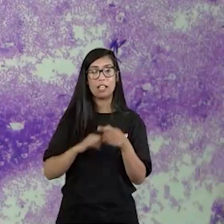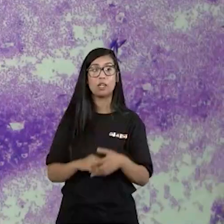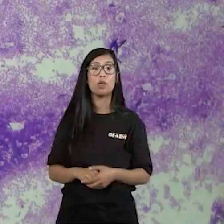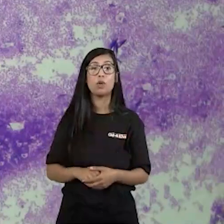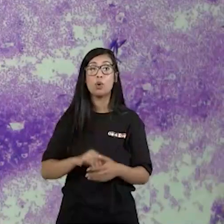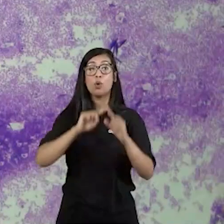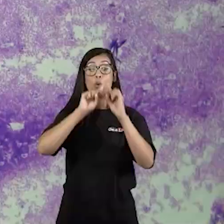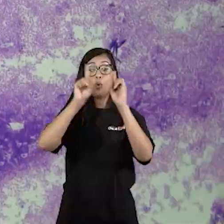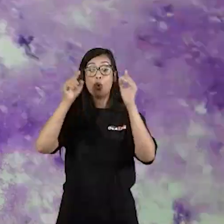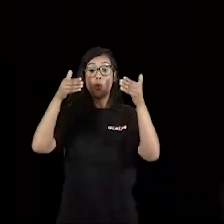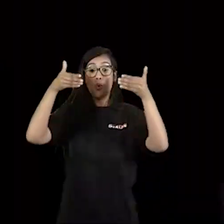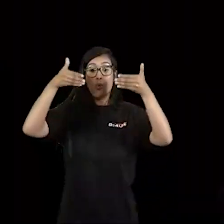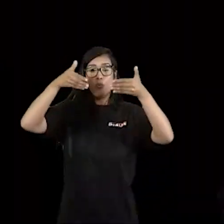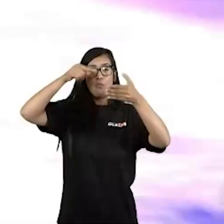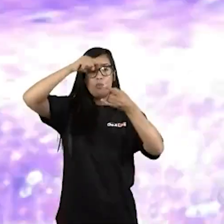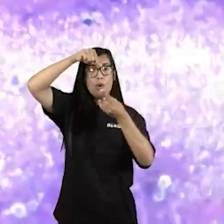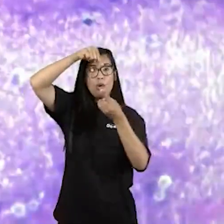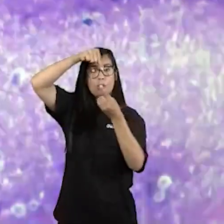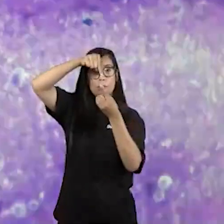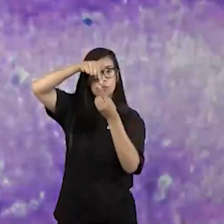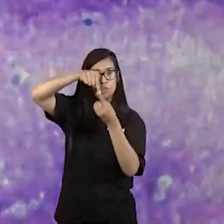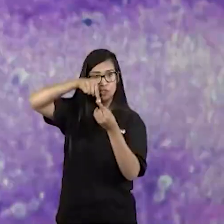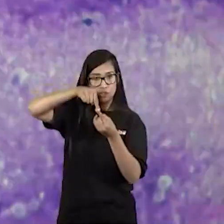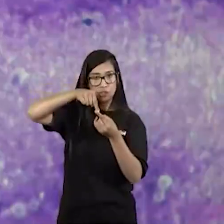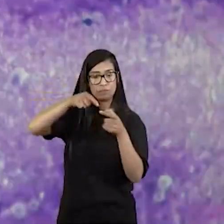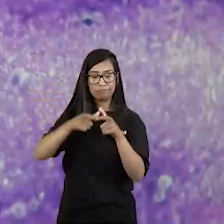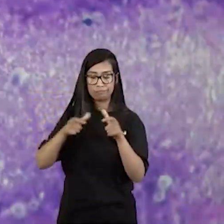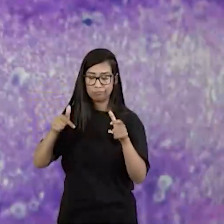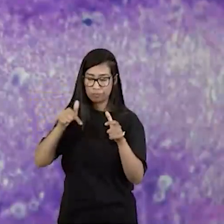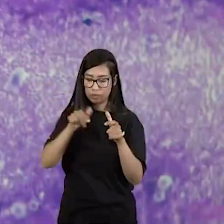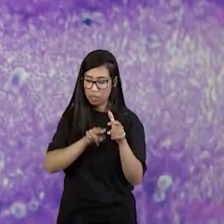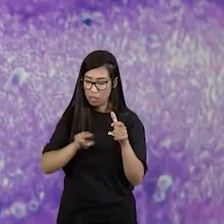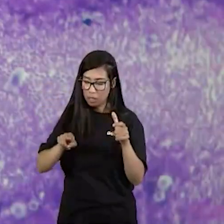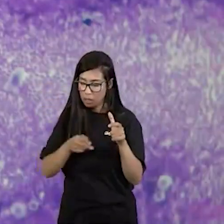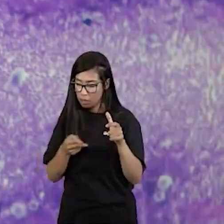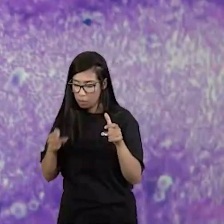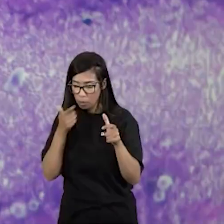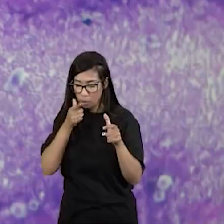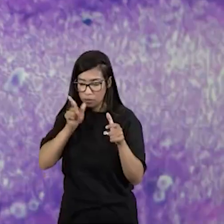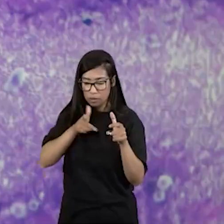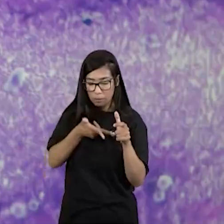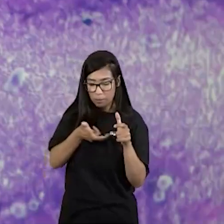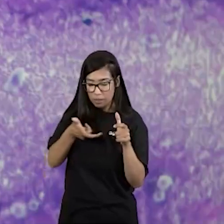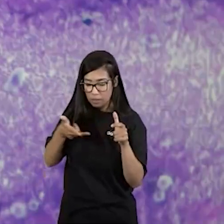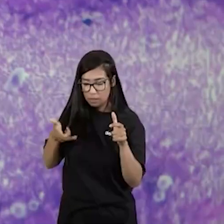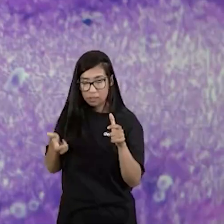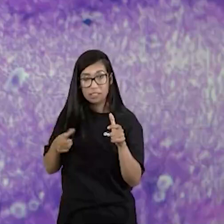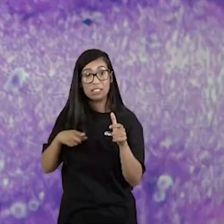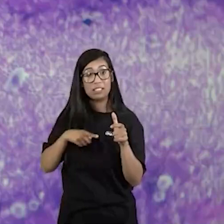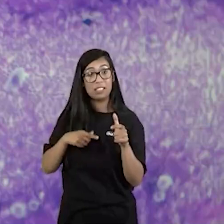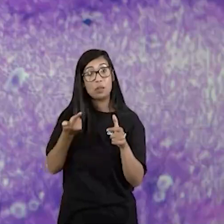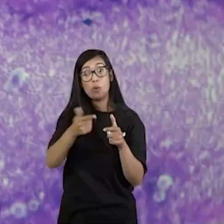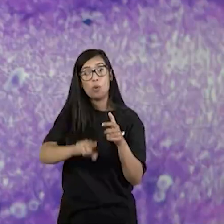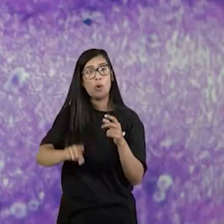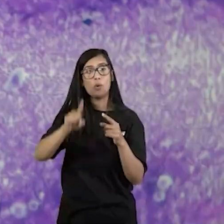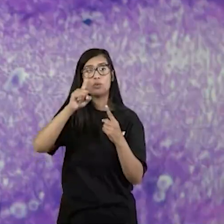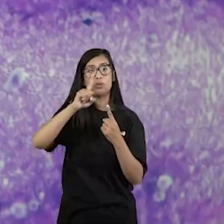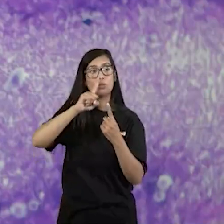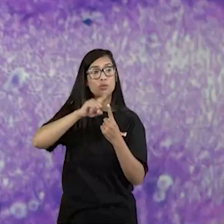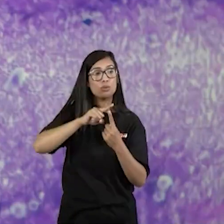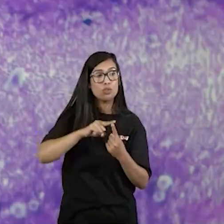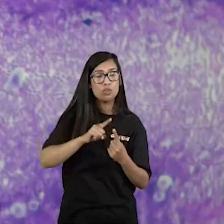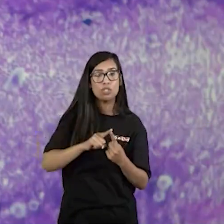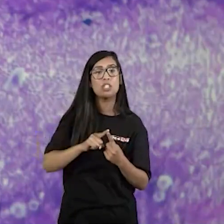são numerosas na amostra. Então, aqui a gente já não tem corneócitos, a gente tem queratinócitos. E